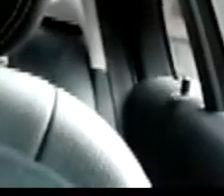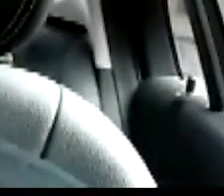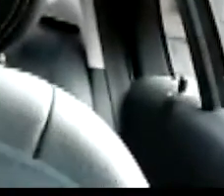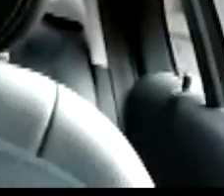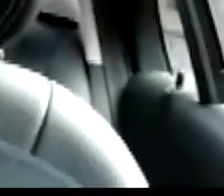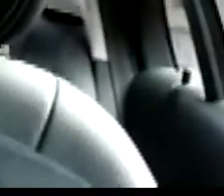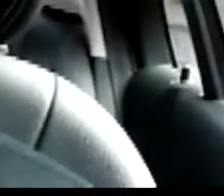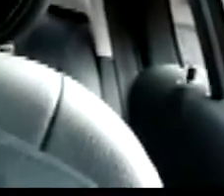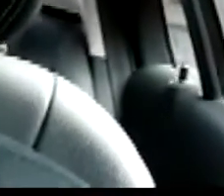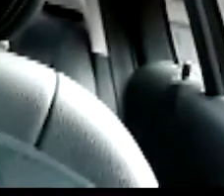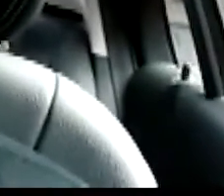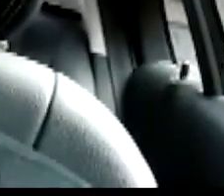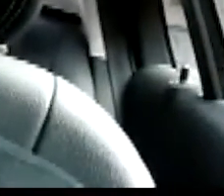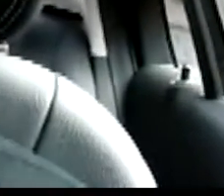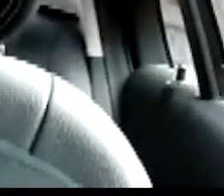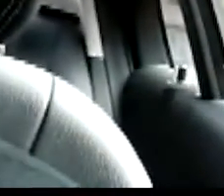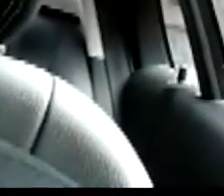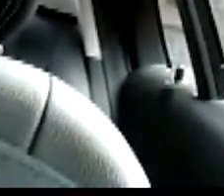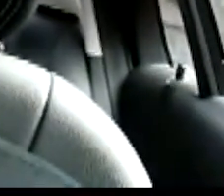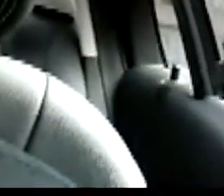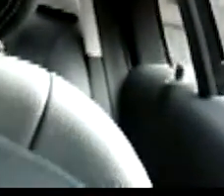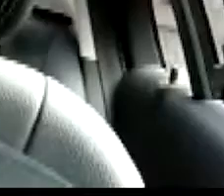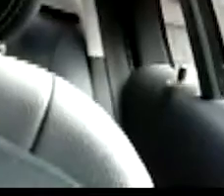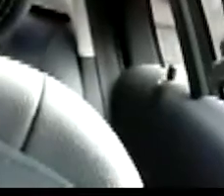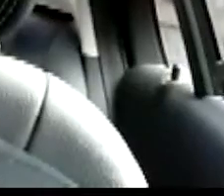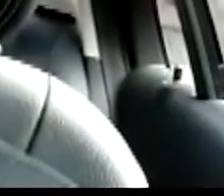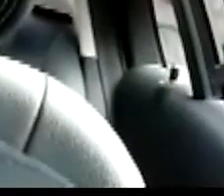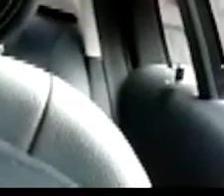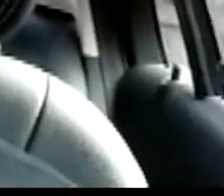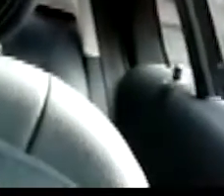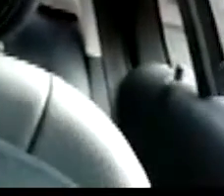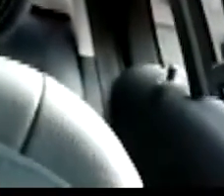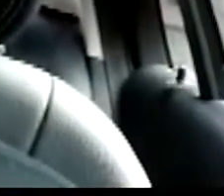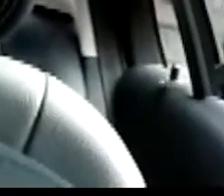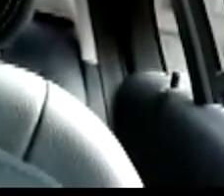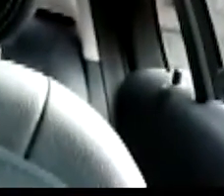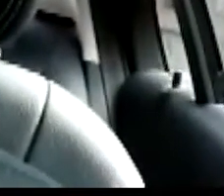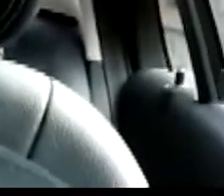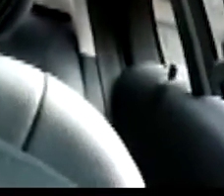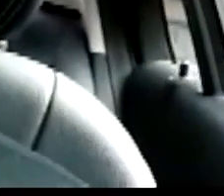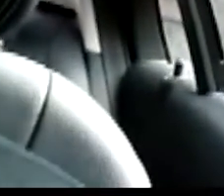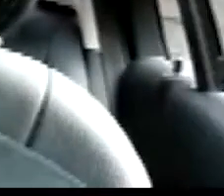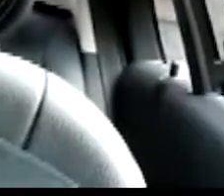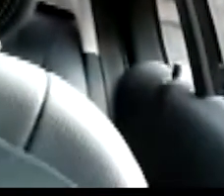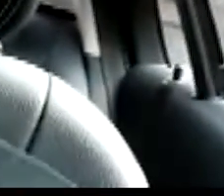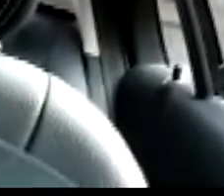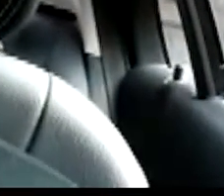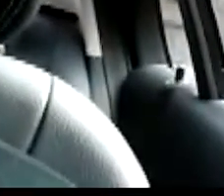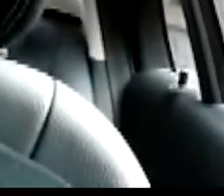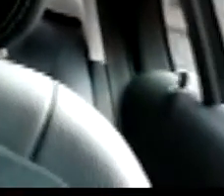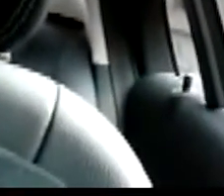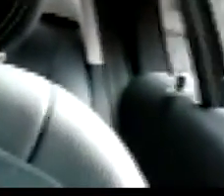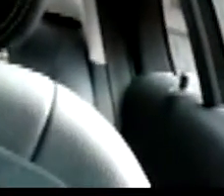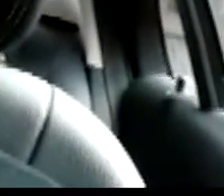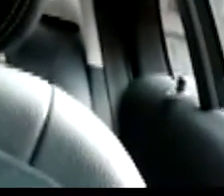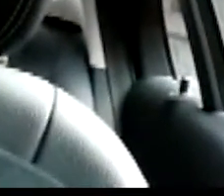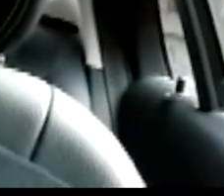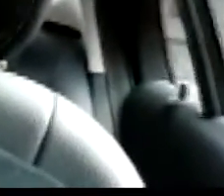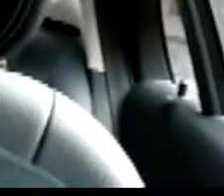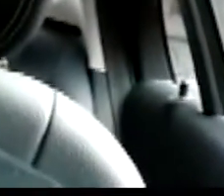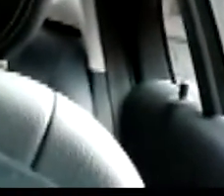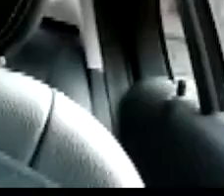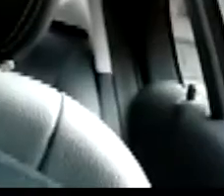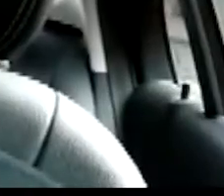necessitada. Qual que é o objetivo desse projeto? Além de saciar a fome das pessoas em